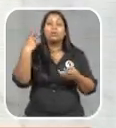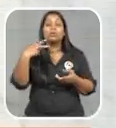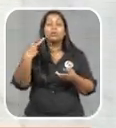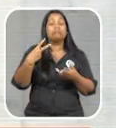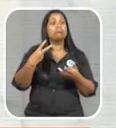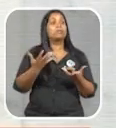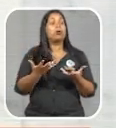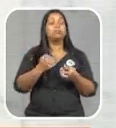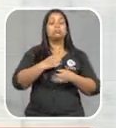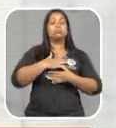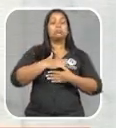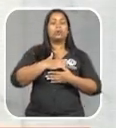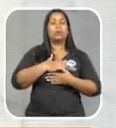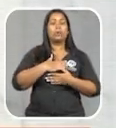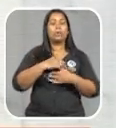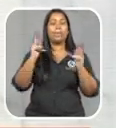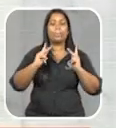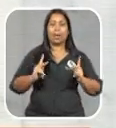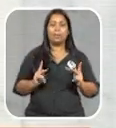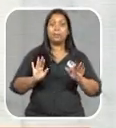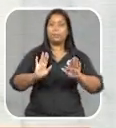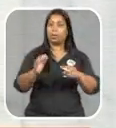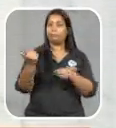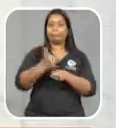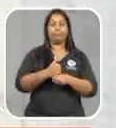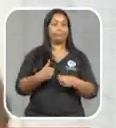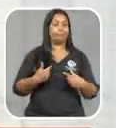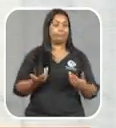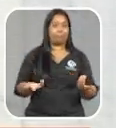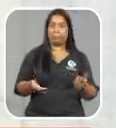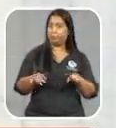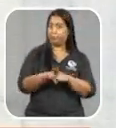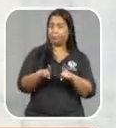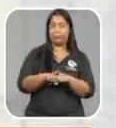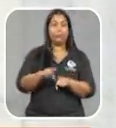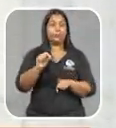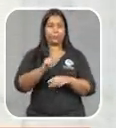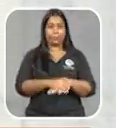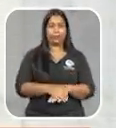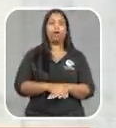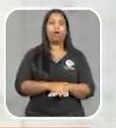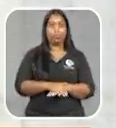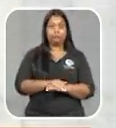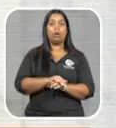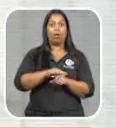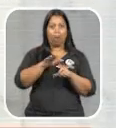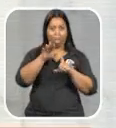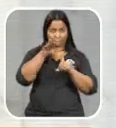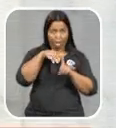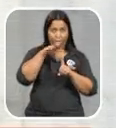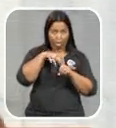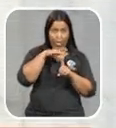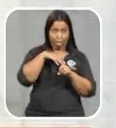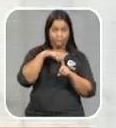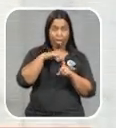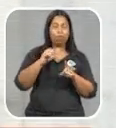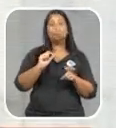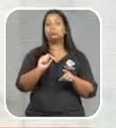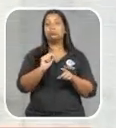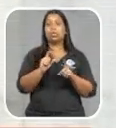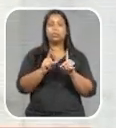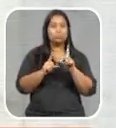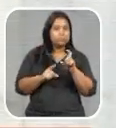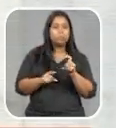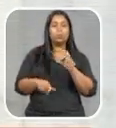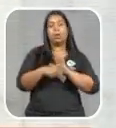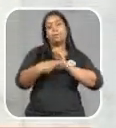total, né, de rebaixamento do Poder Legislativo, porque ele poderia estar tendo, né, uma atuação satisfatória,